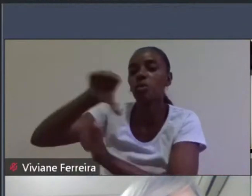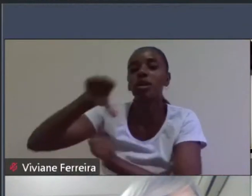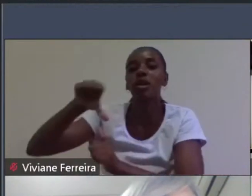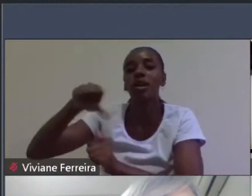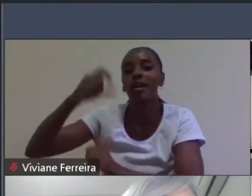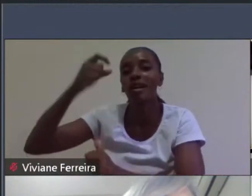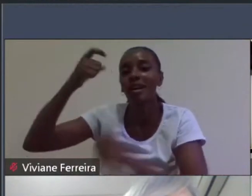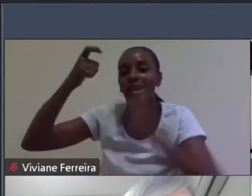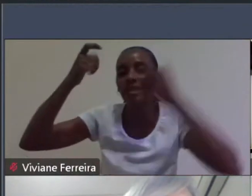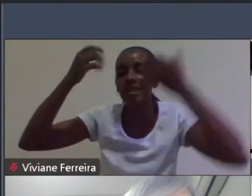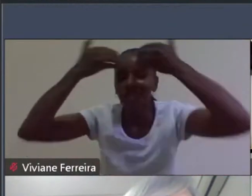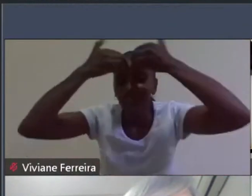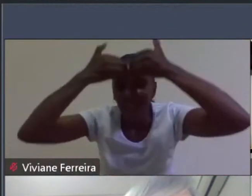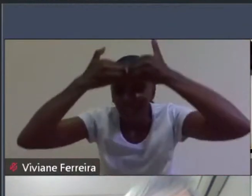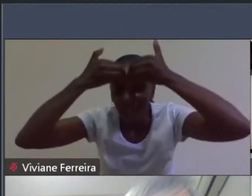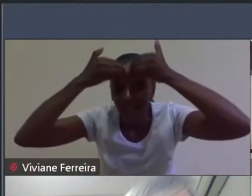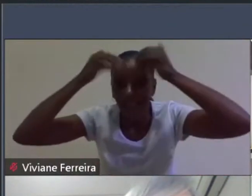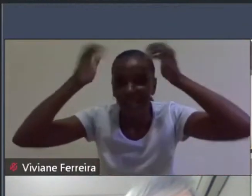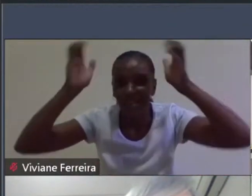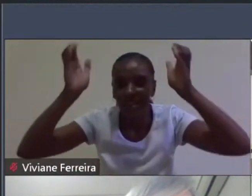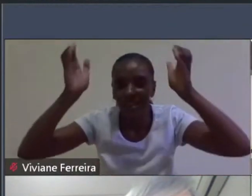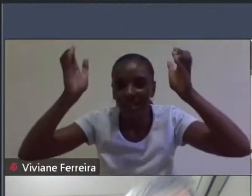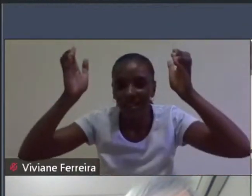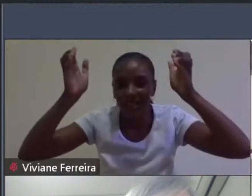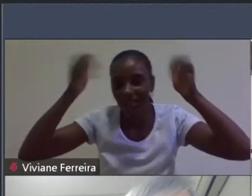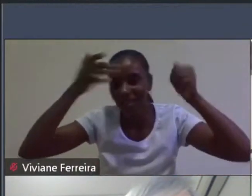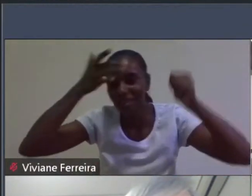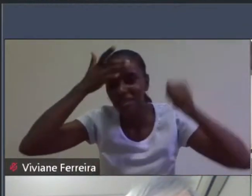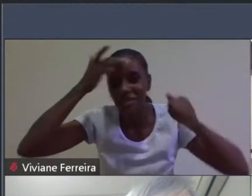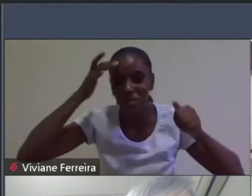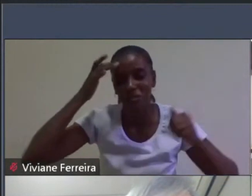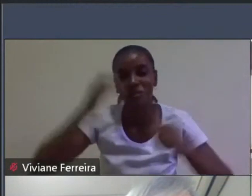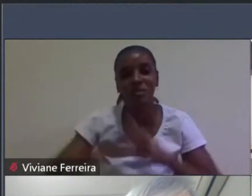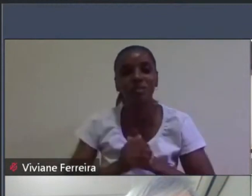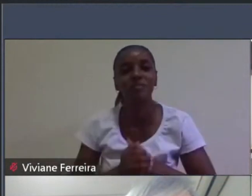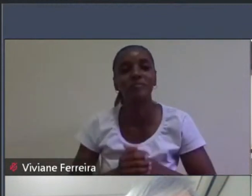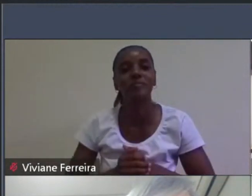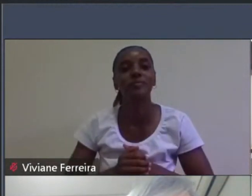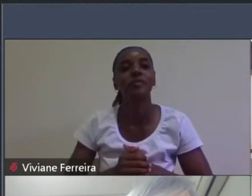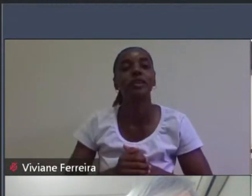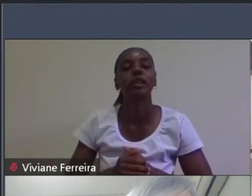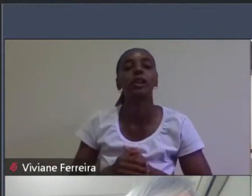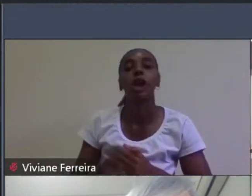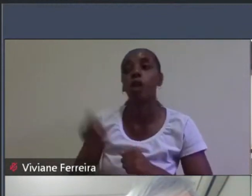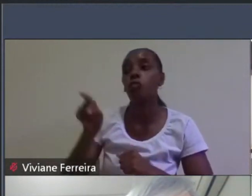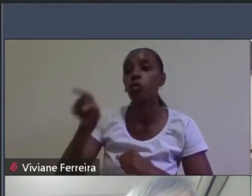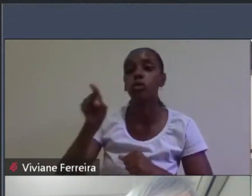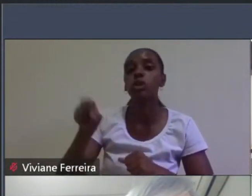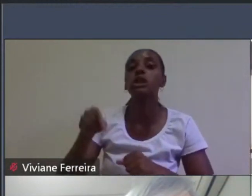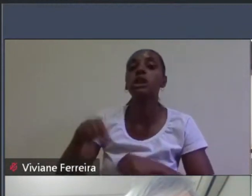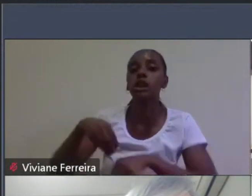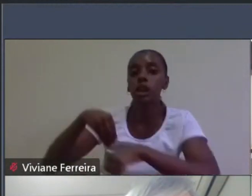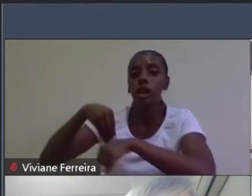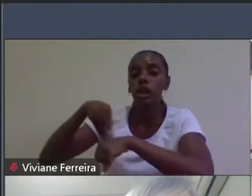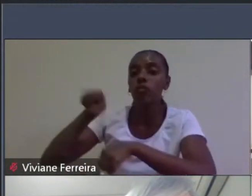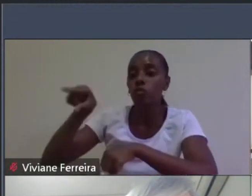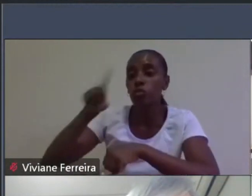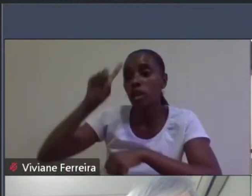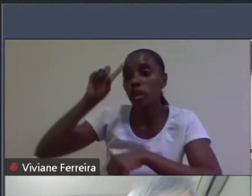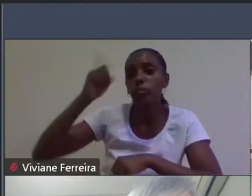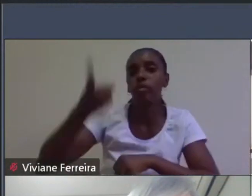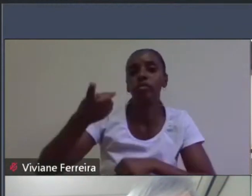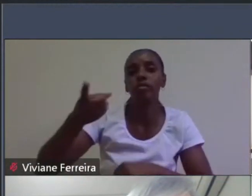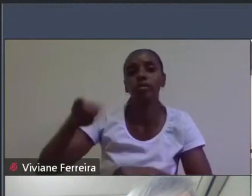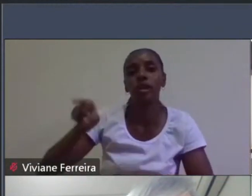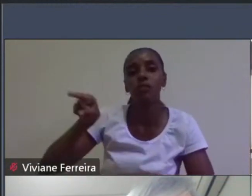empresários e das pessoas. E é o que a gente sempre fala, né? Você no comando, né, Rodolfo? É o que a gente sempre fala, né? Você no comando. Se